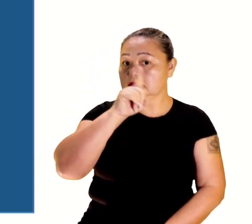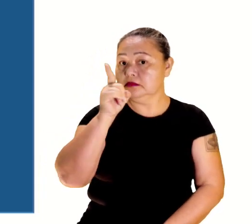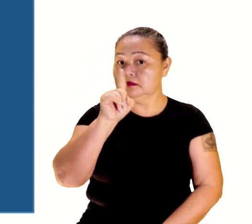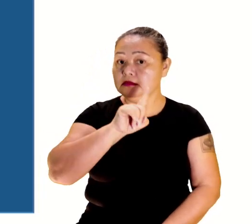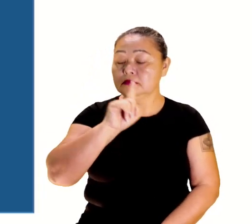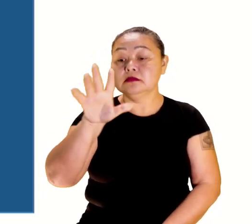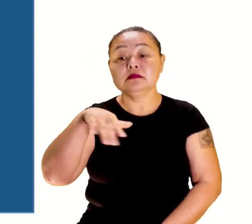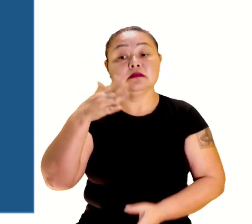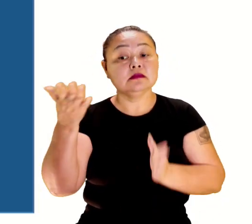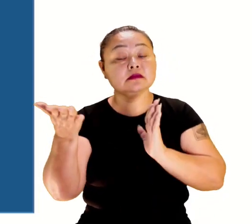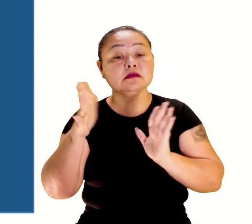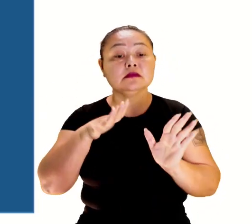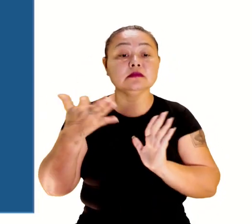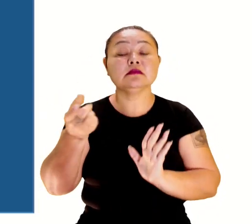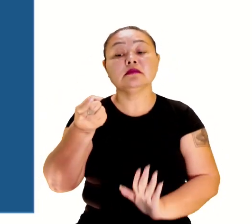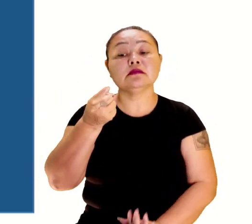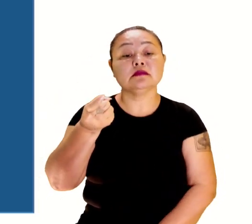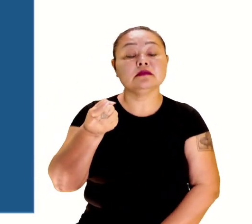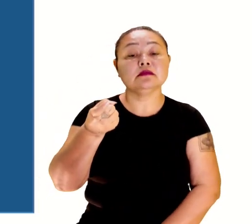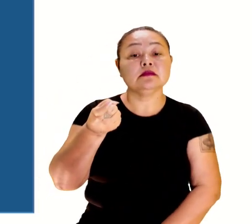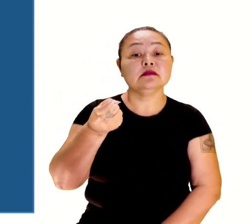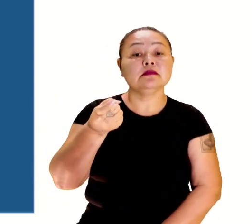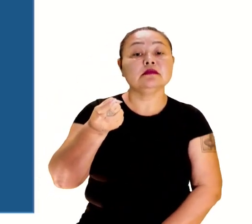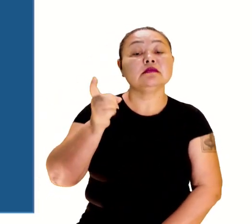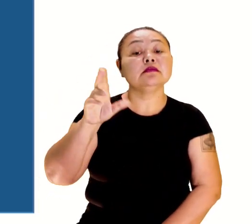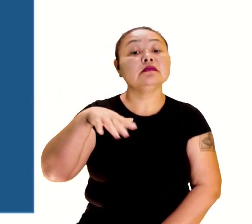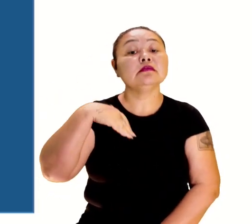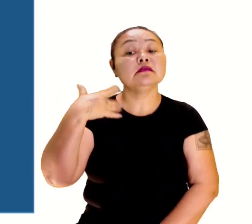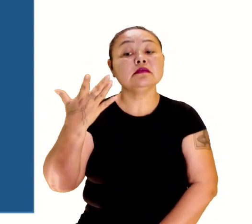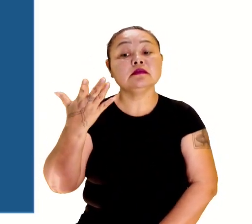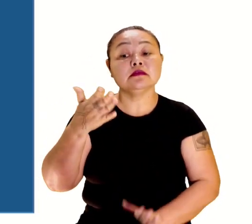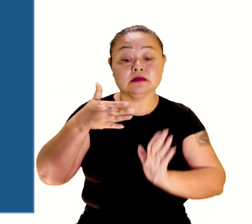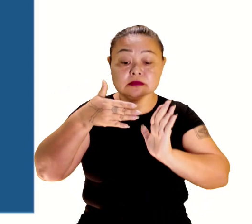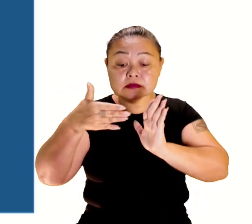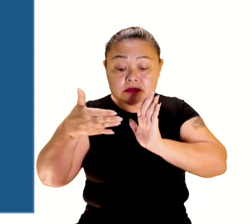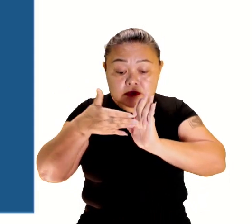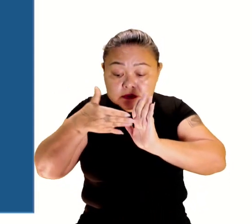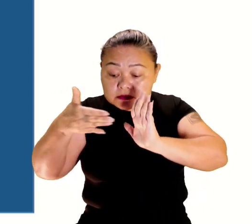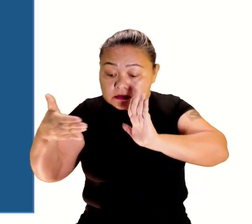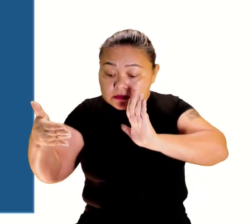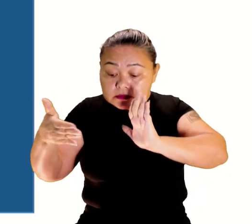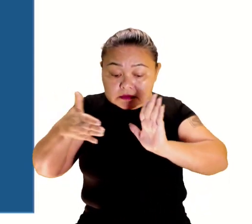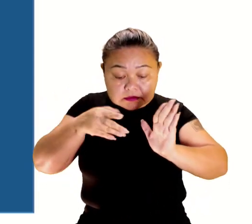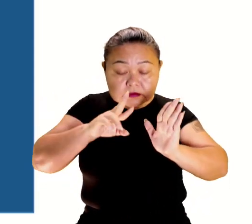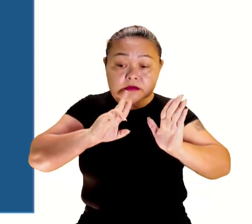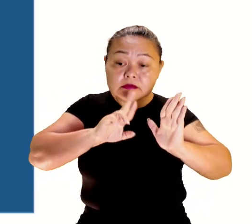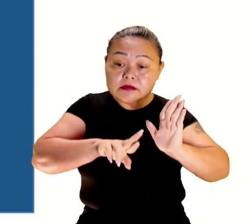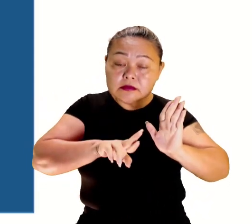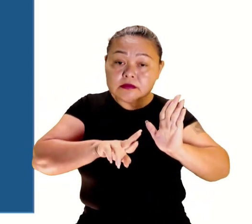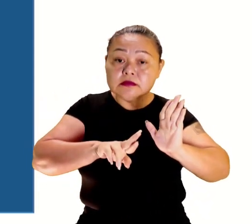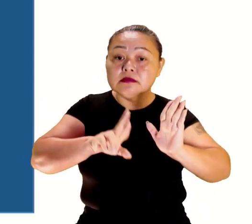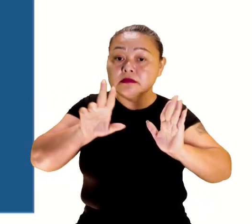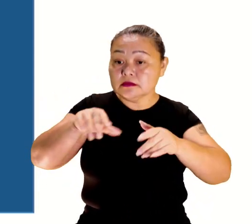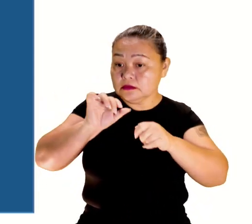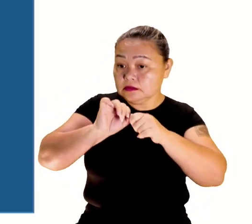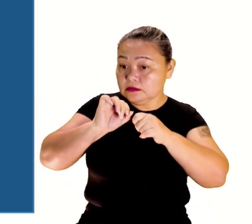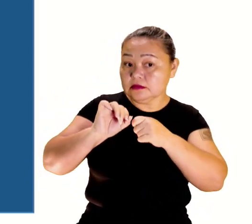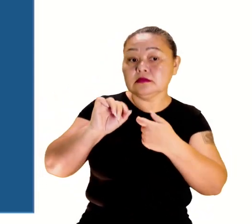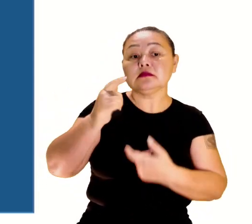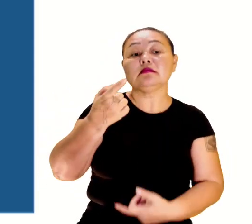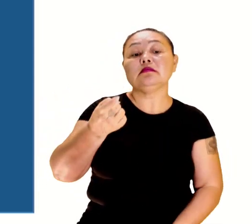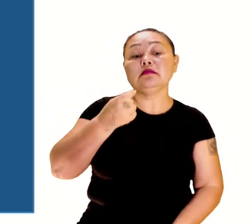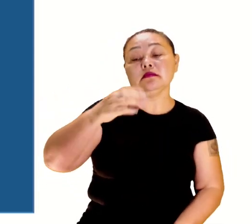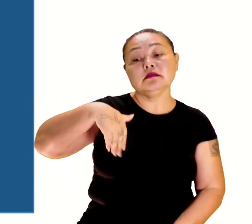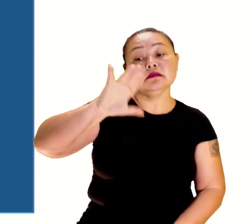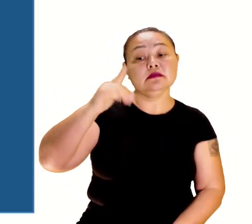Eu ia falar qual é o valor de x, tá vendo? Não é. É qual é o intervalo da resposta. É x maior que 2? É